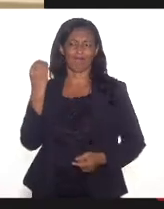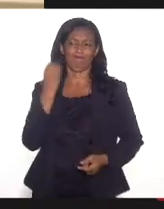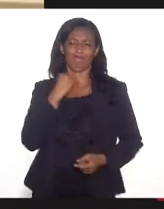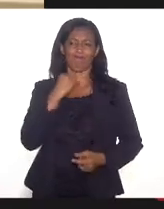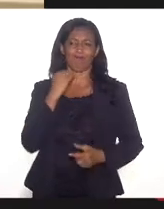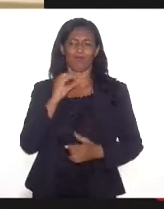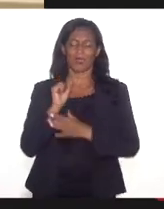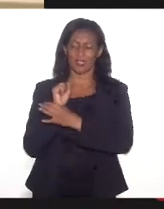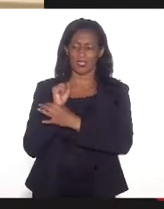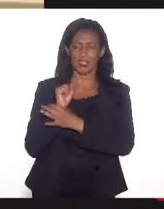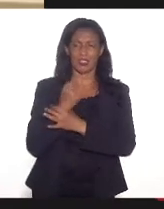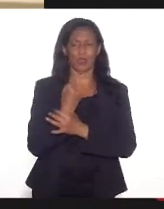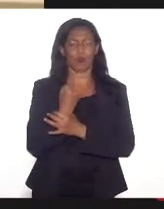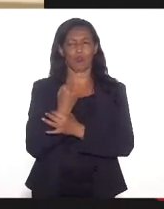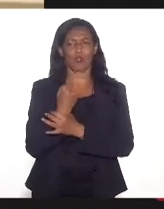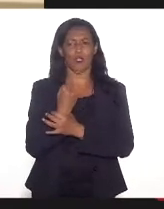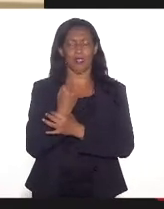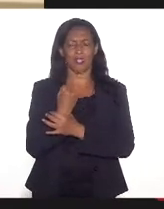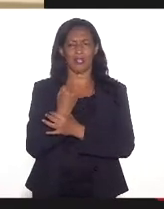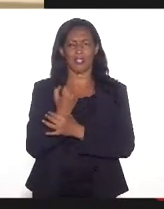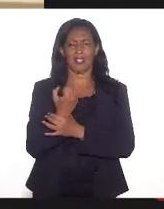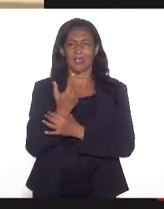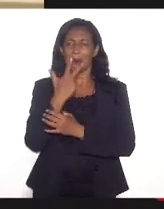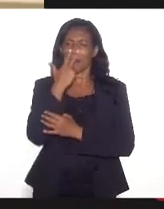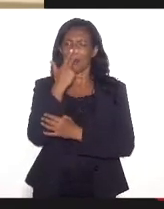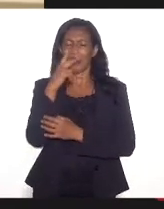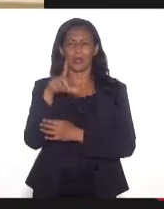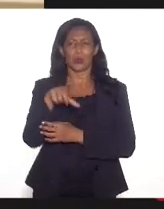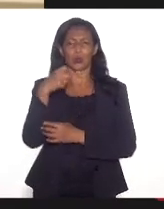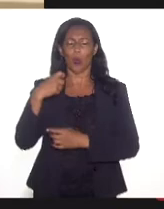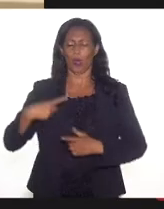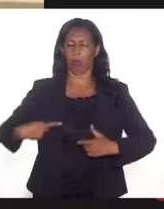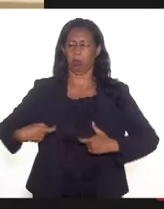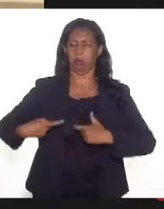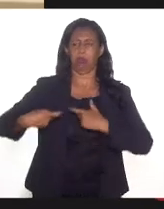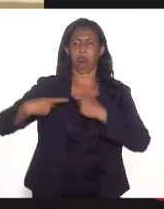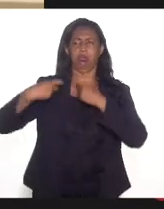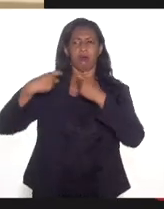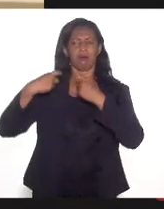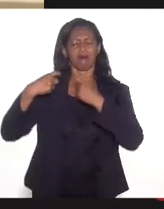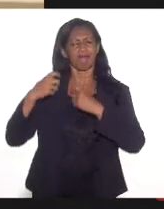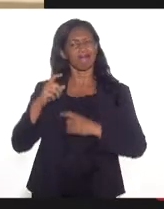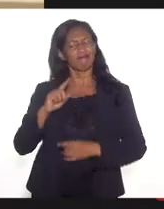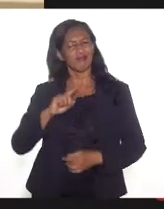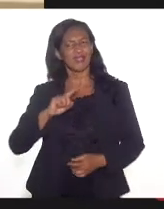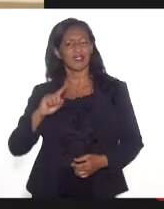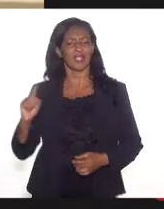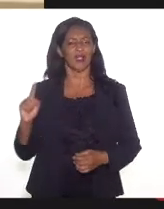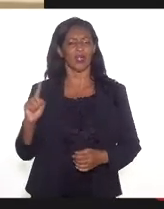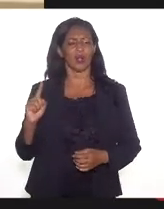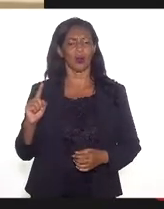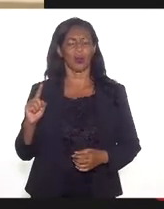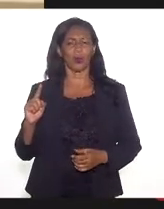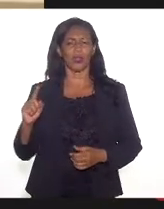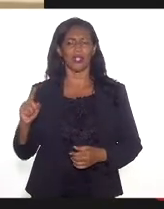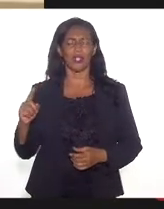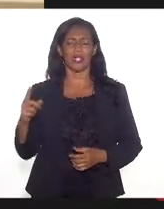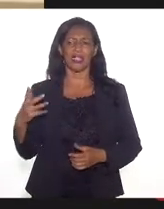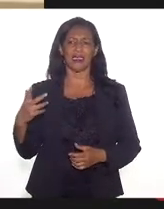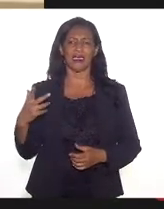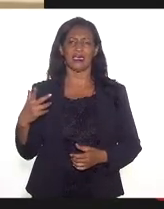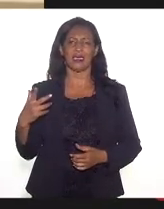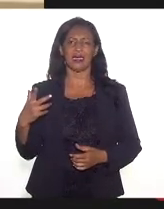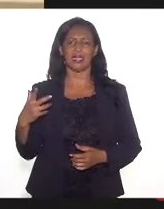de segurança que vai apostar no confronto e na lógica de guerra e não em se apropriar